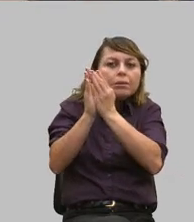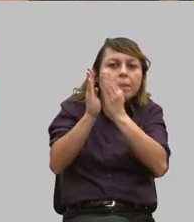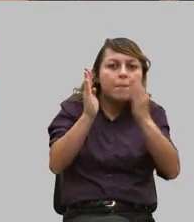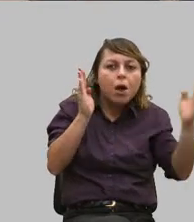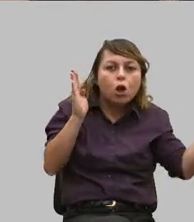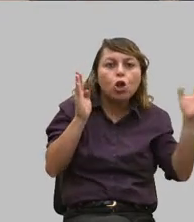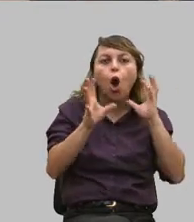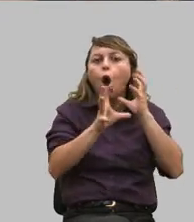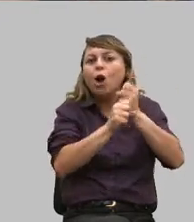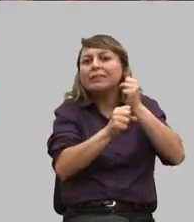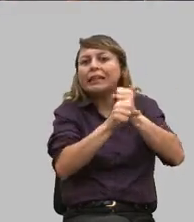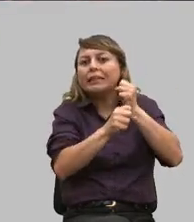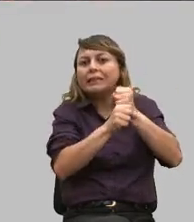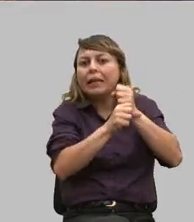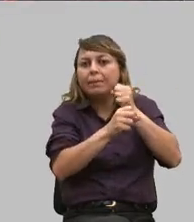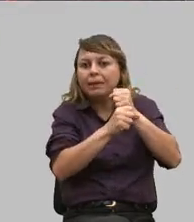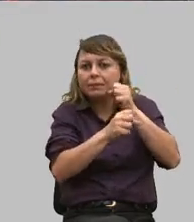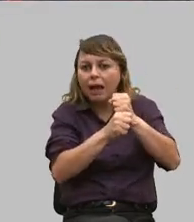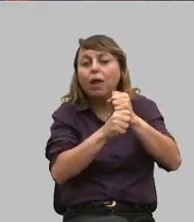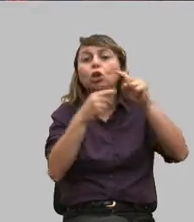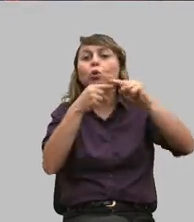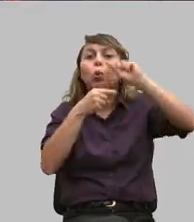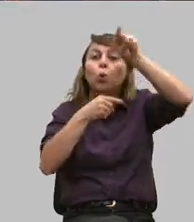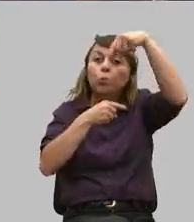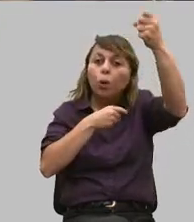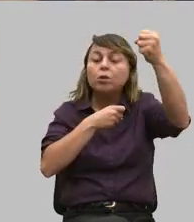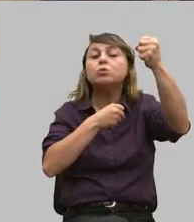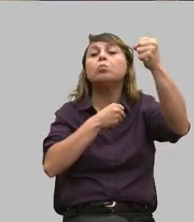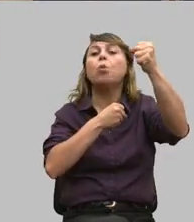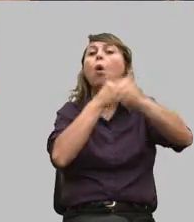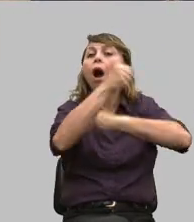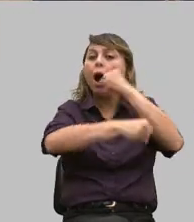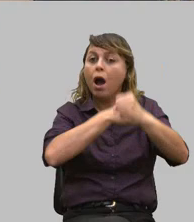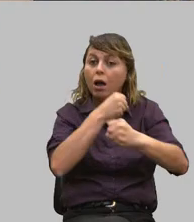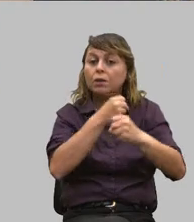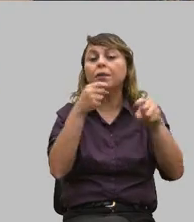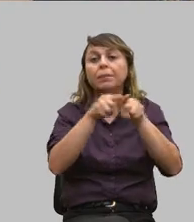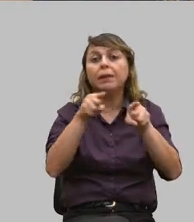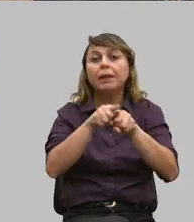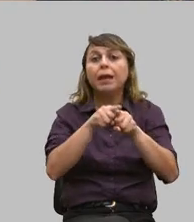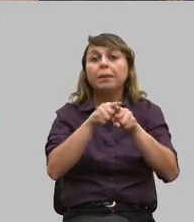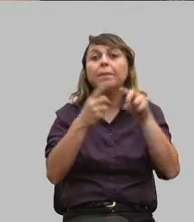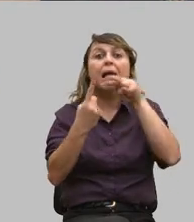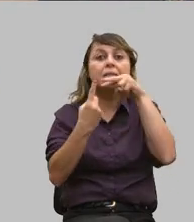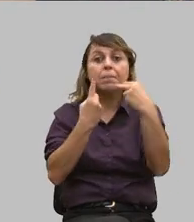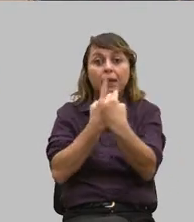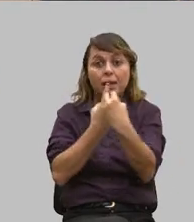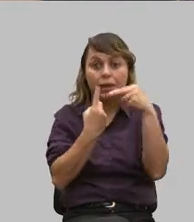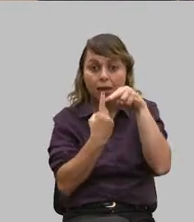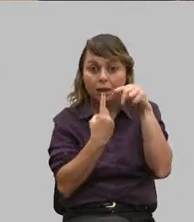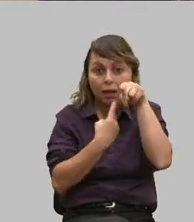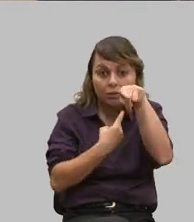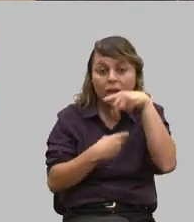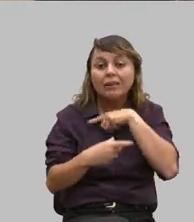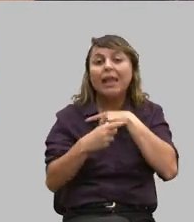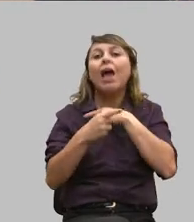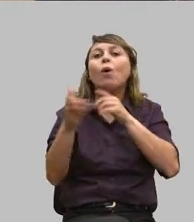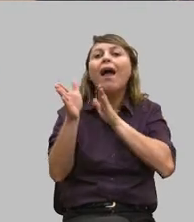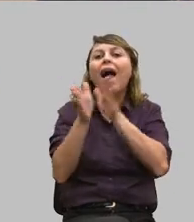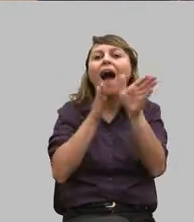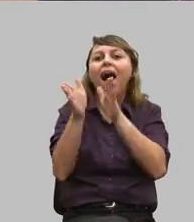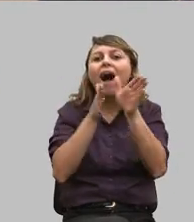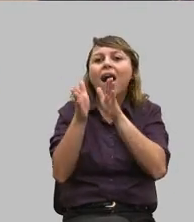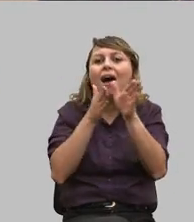que nós estamos buscando e pro próximo ano também mas a expectativa que nós temos é que todo Mineiro tenha realmente acesso à